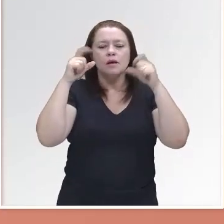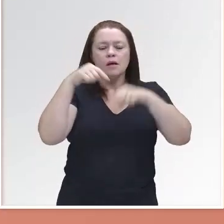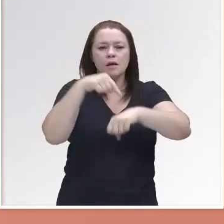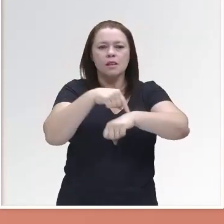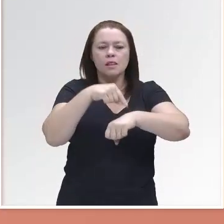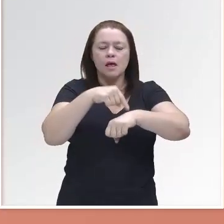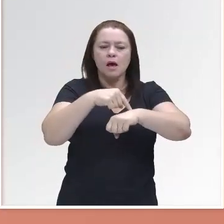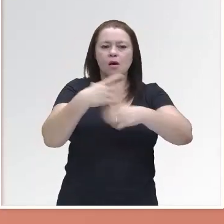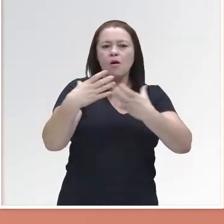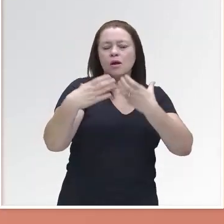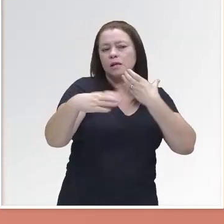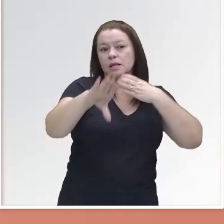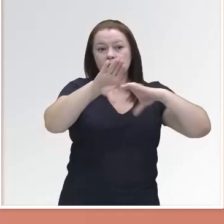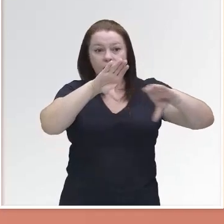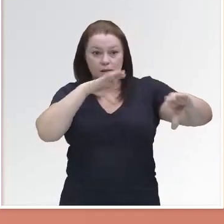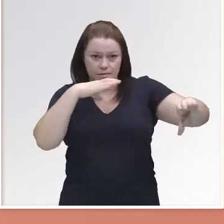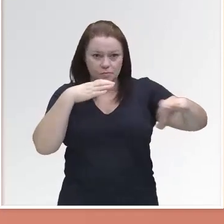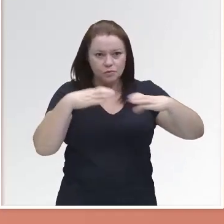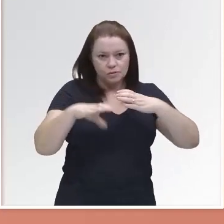do concerto?